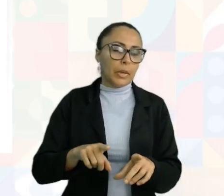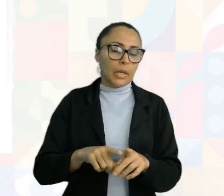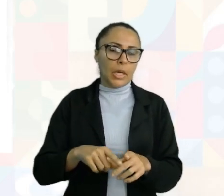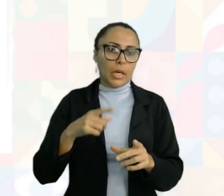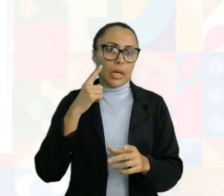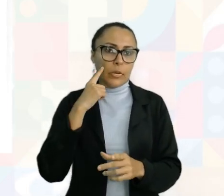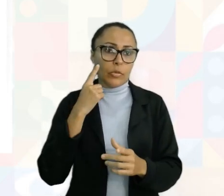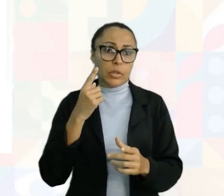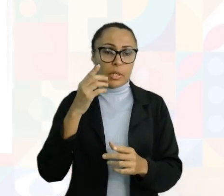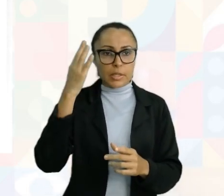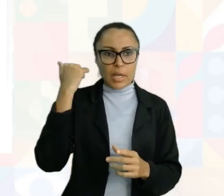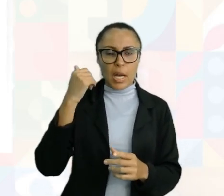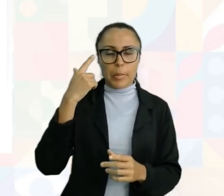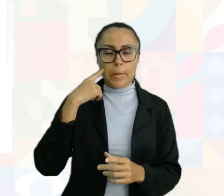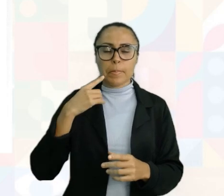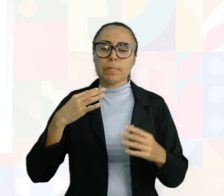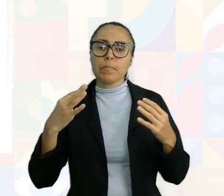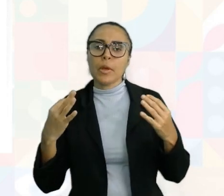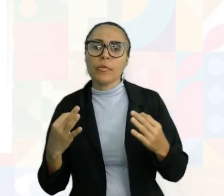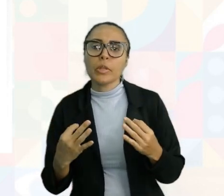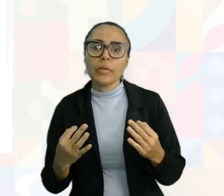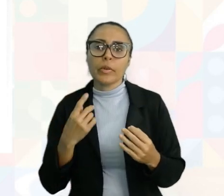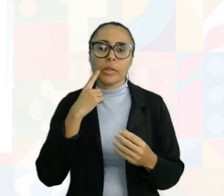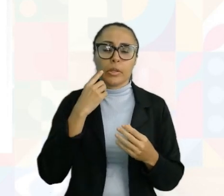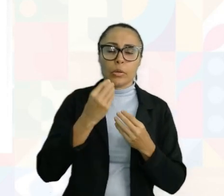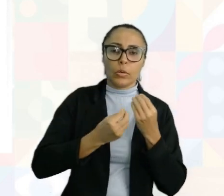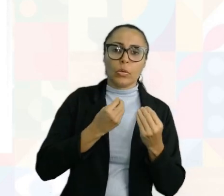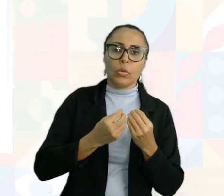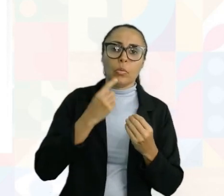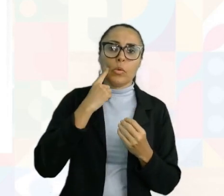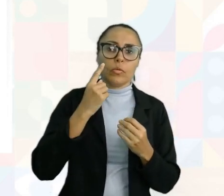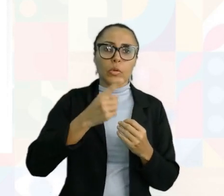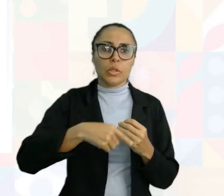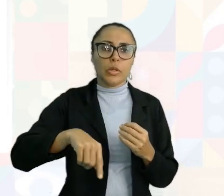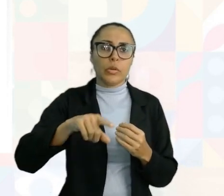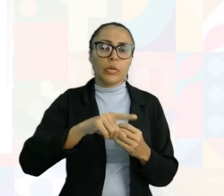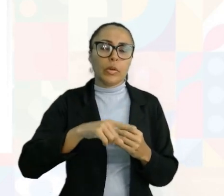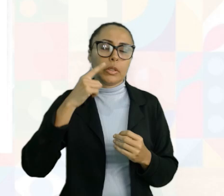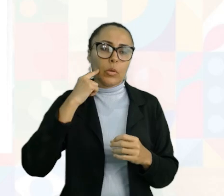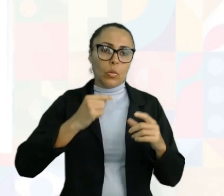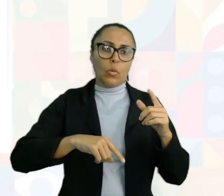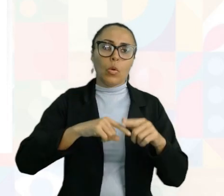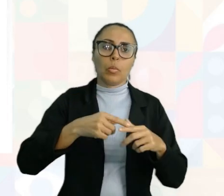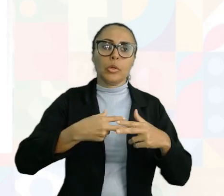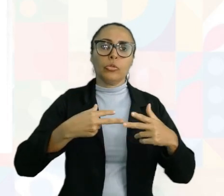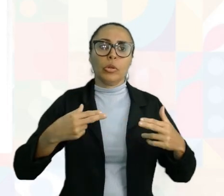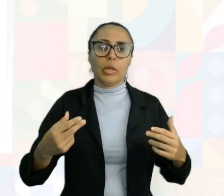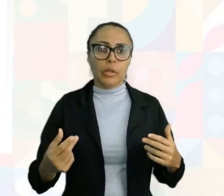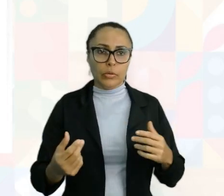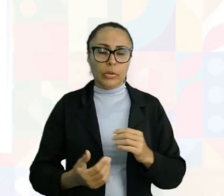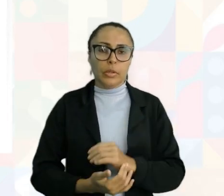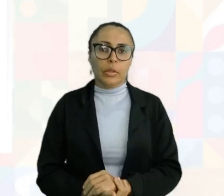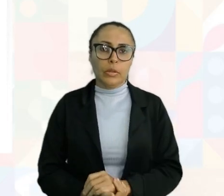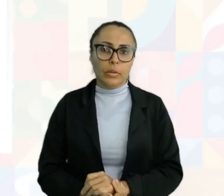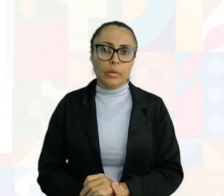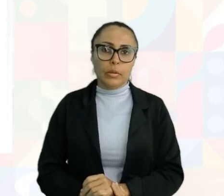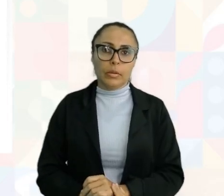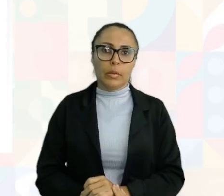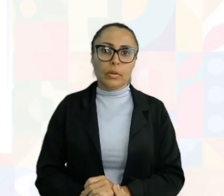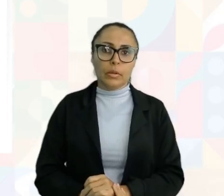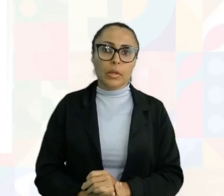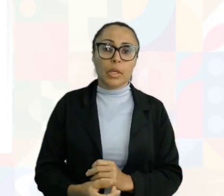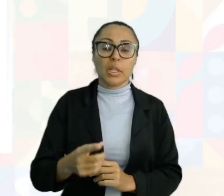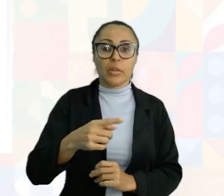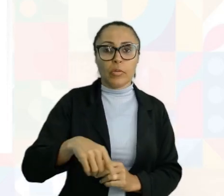descritiva, você sabe perfeitamente como é que você vai planificar objetos tridimensionais para que eles sejam montados e